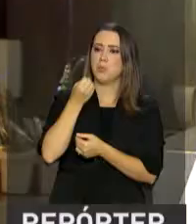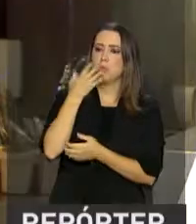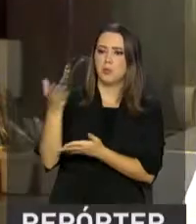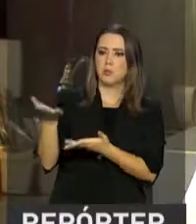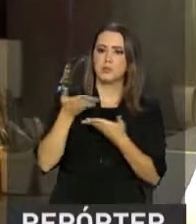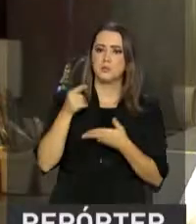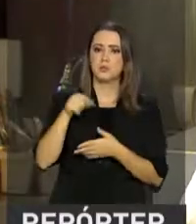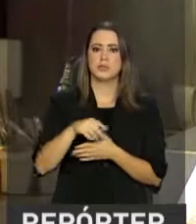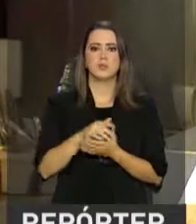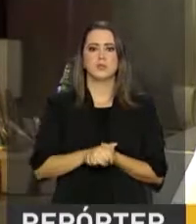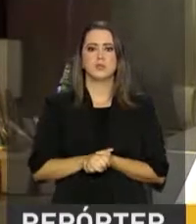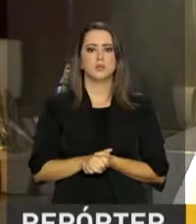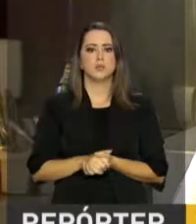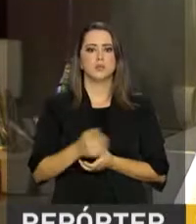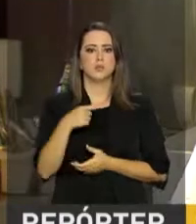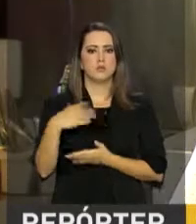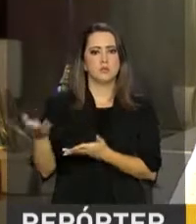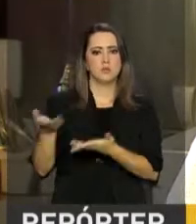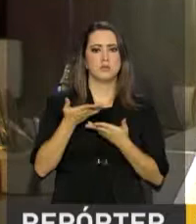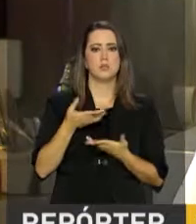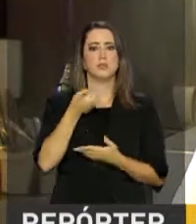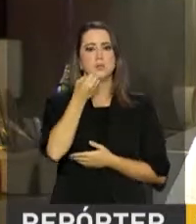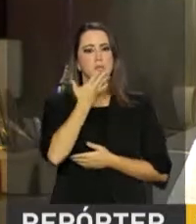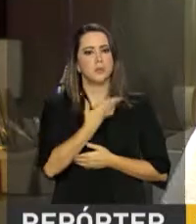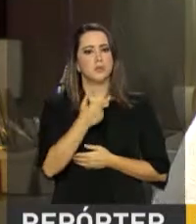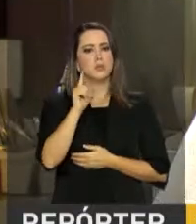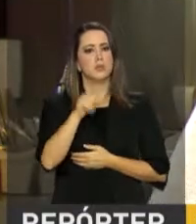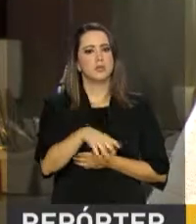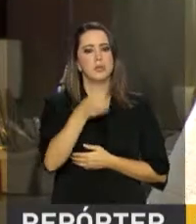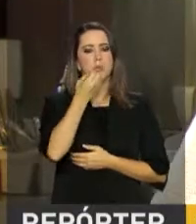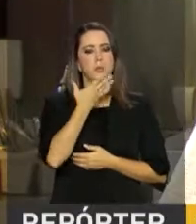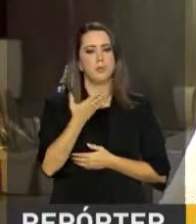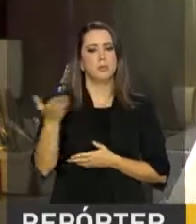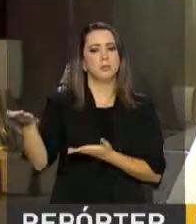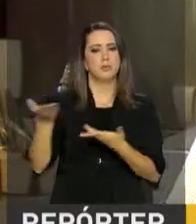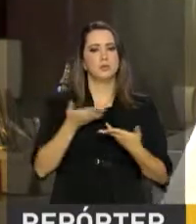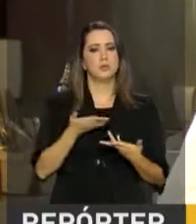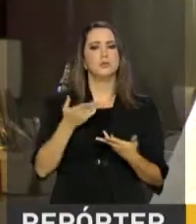enorme. Em questão de acolhimento, os brasileiros é muito bom,